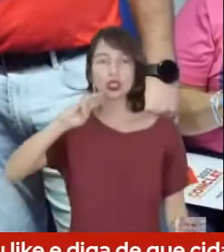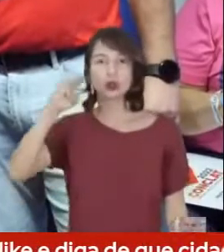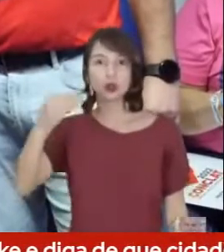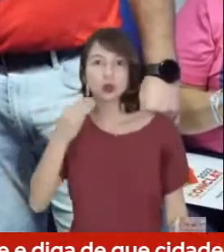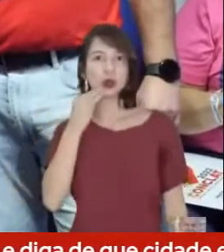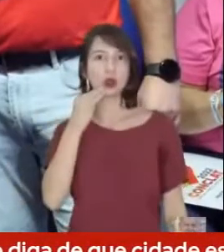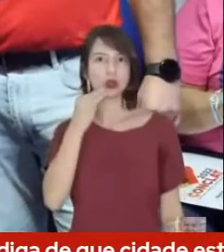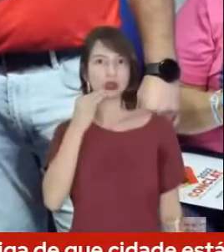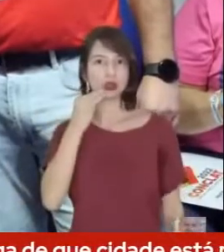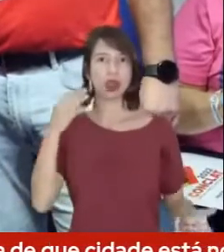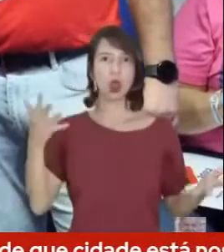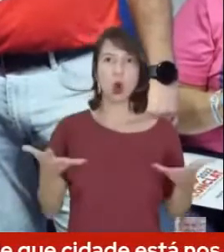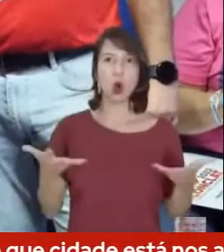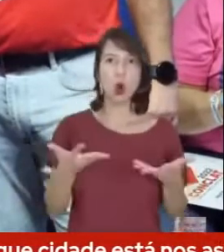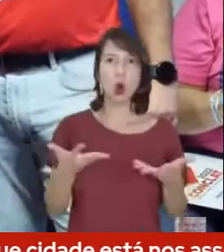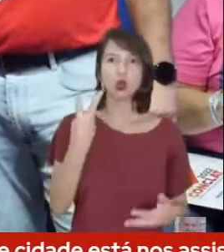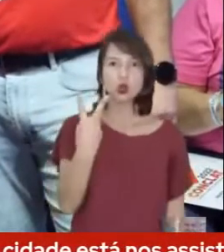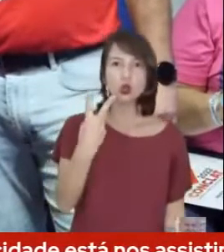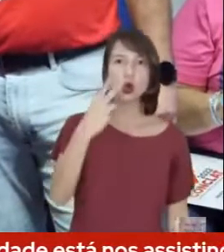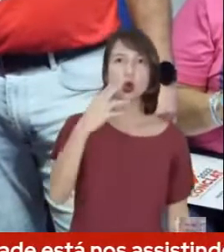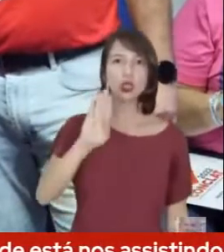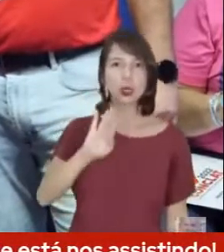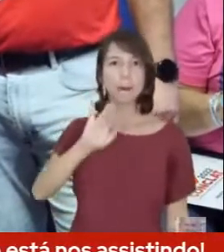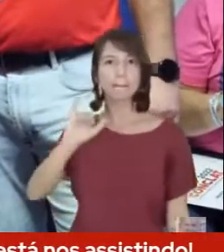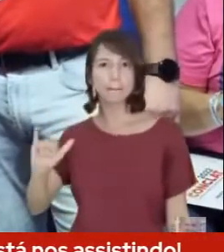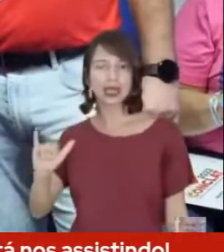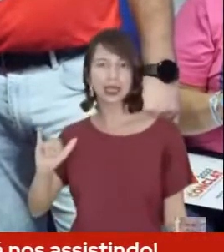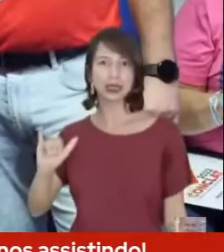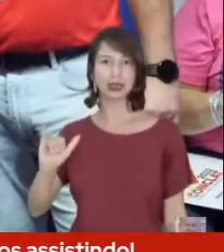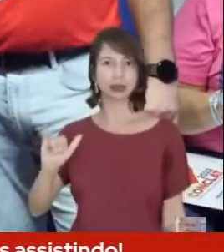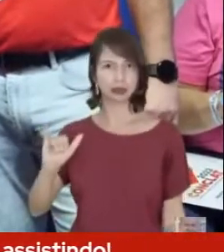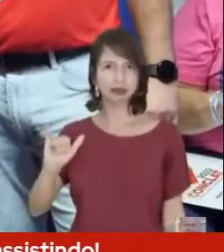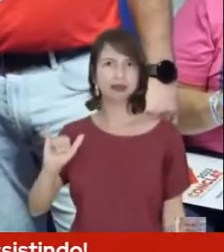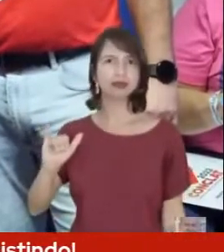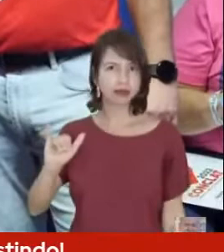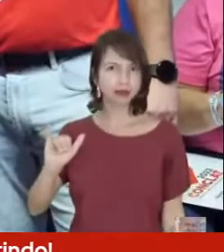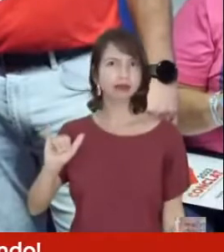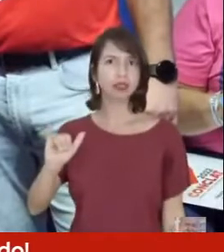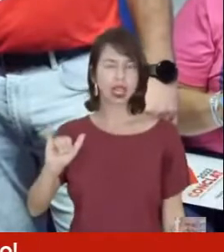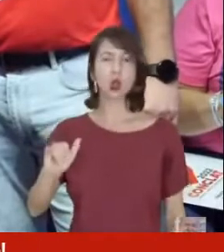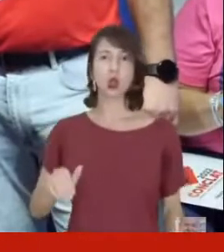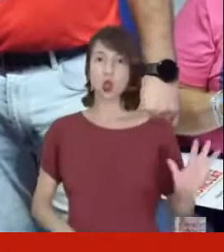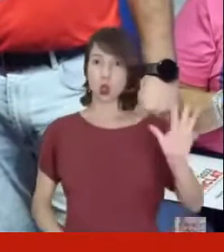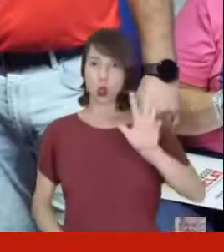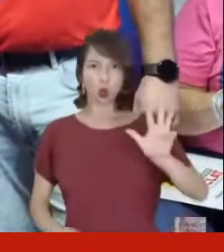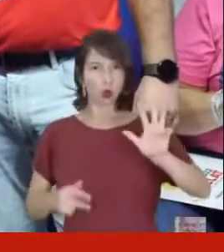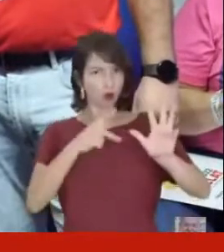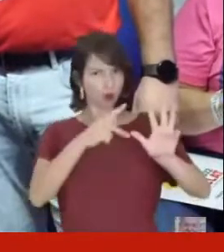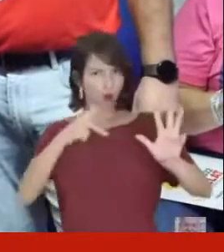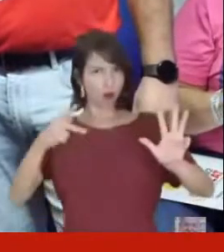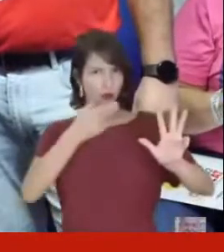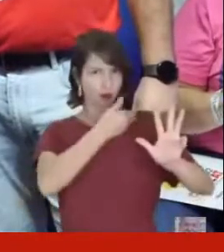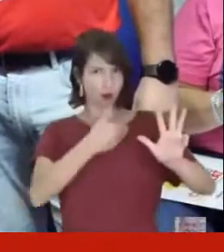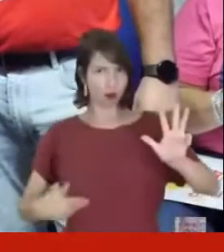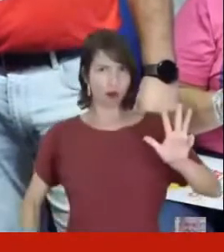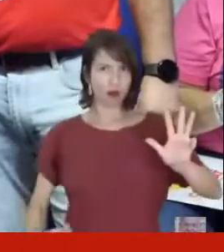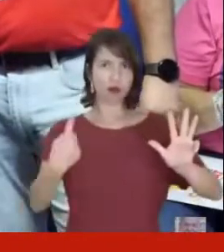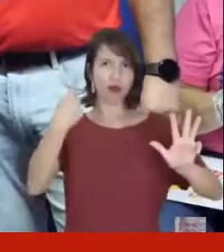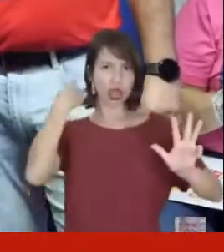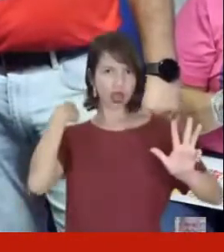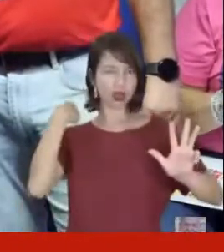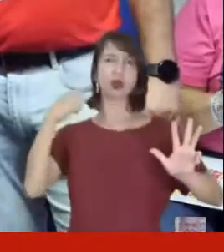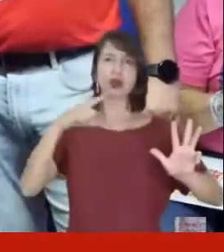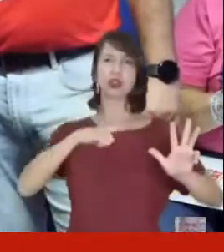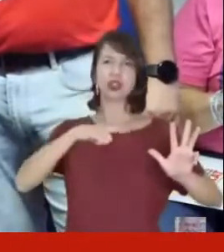rural, já tínhamos mais de 1 bilhão nos governos de Lula, hoje nós temos 27 milhões. É uma vergonha.